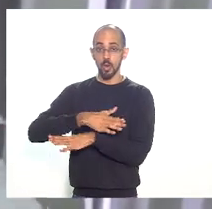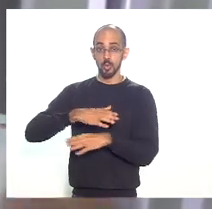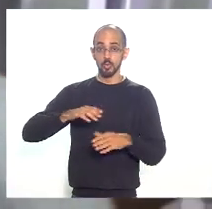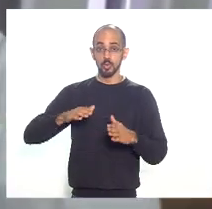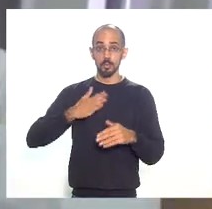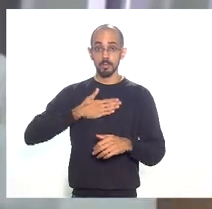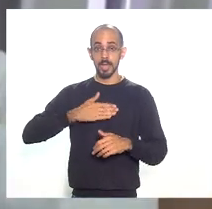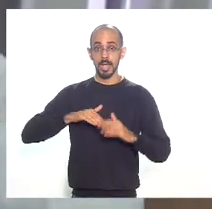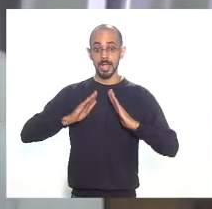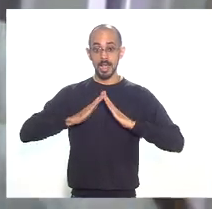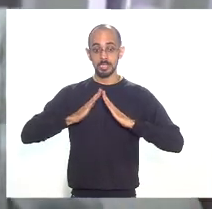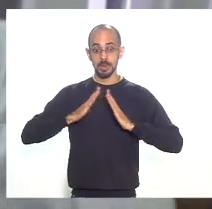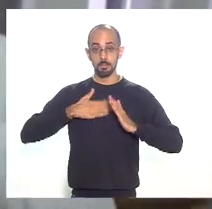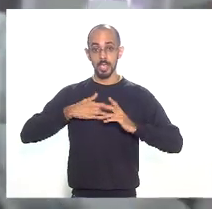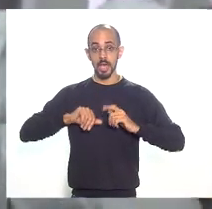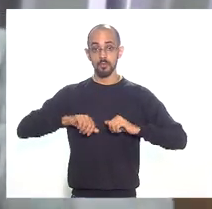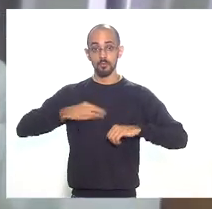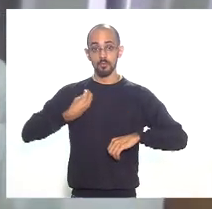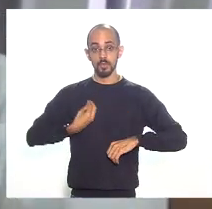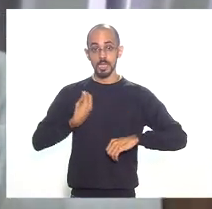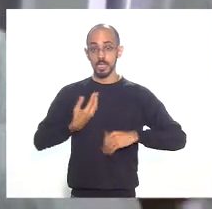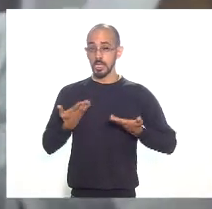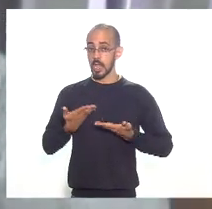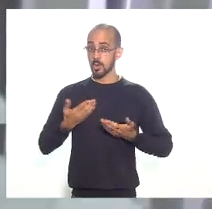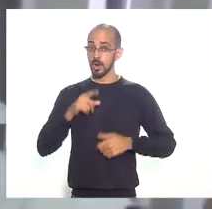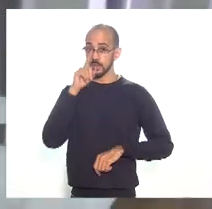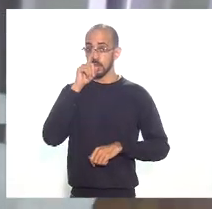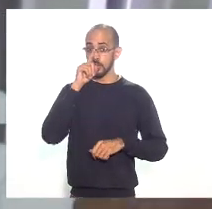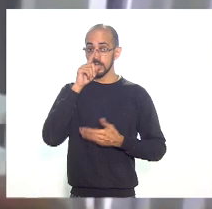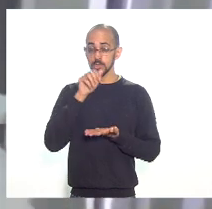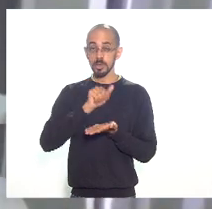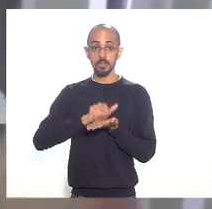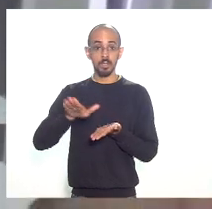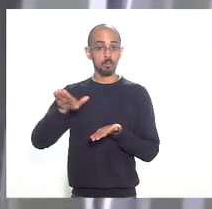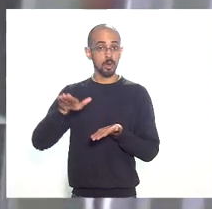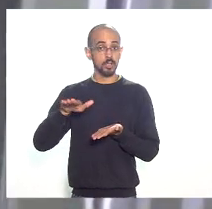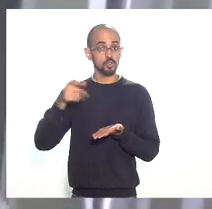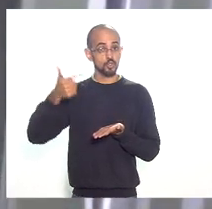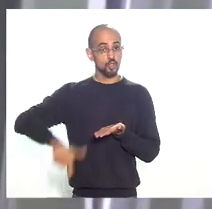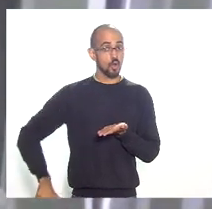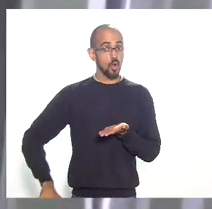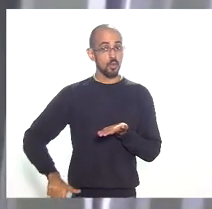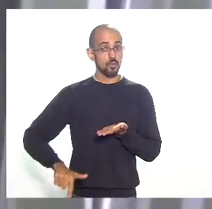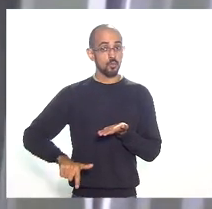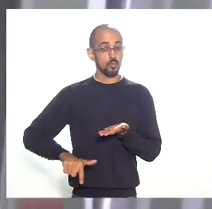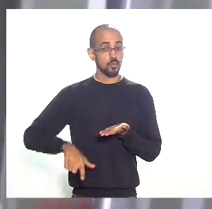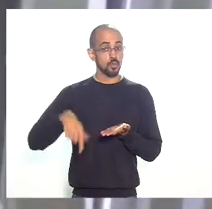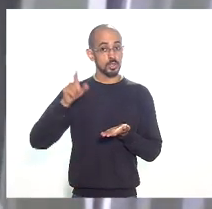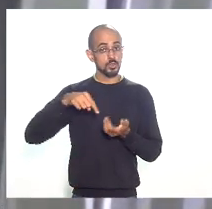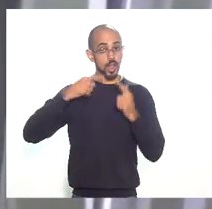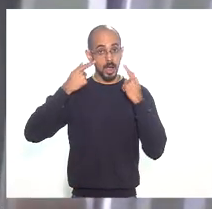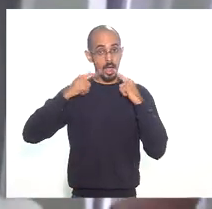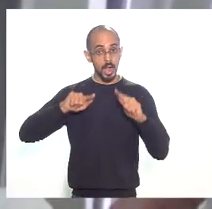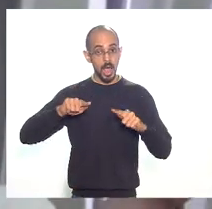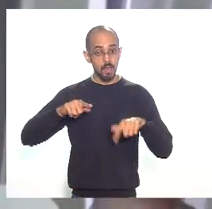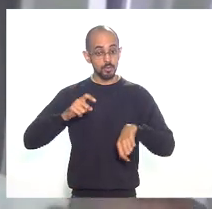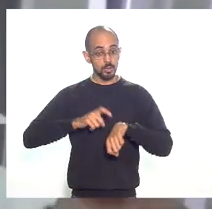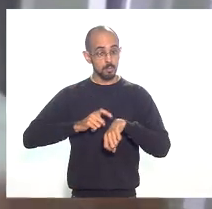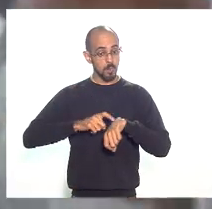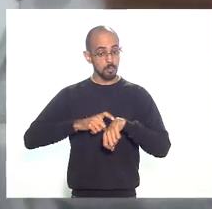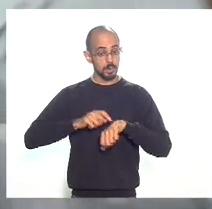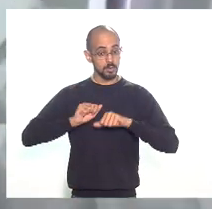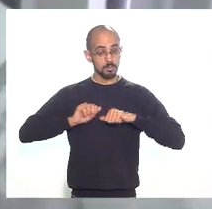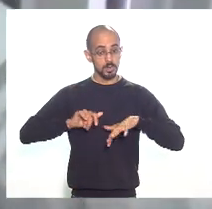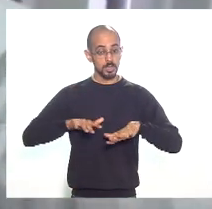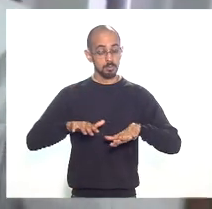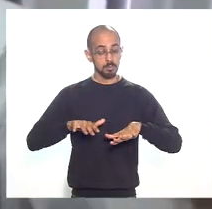e hoje estão na iminência de serem despejados novamente. Então, certamente um fato como esse gravíssimo em plena pandemia para